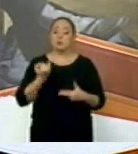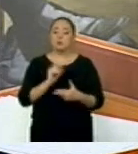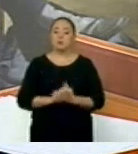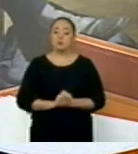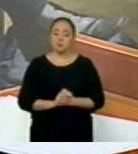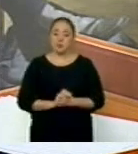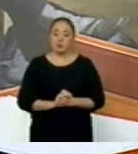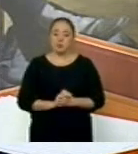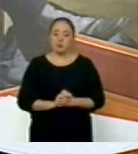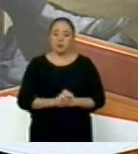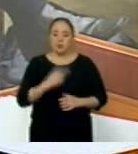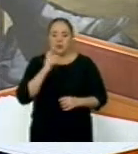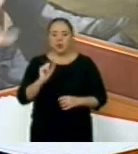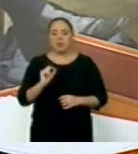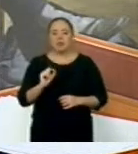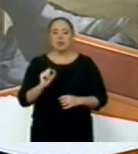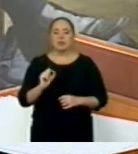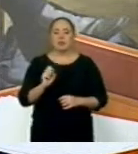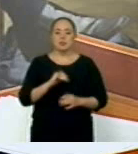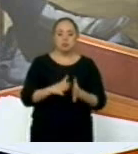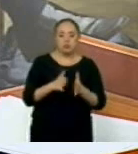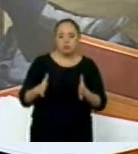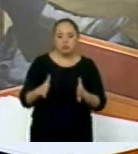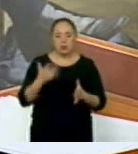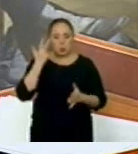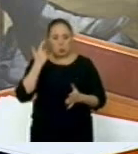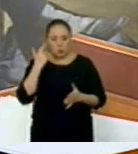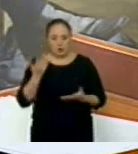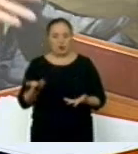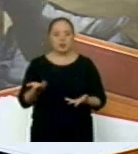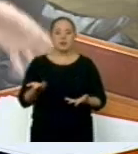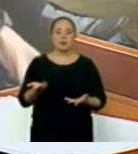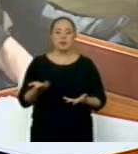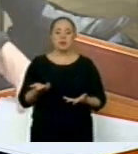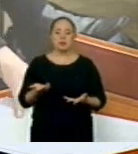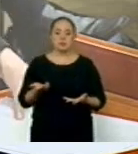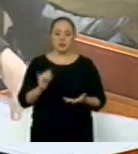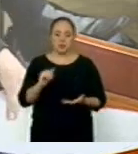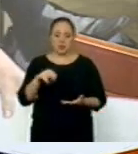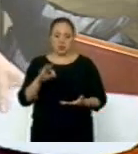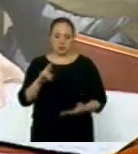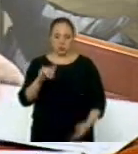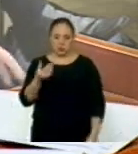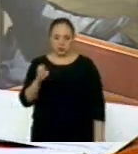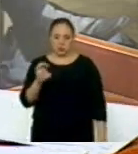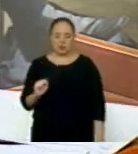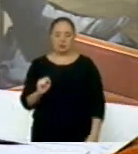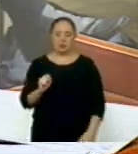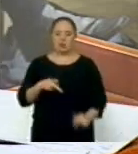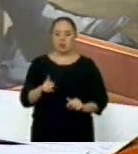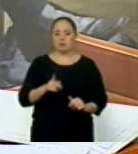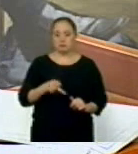circunstância de que em período de normalidade, ou seja, em que as instituições democráticas funcionam plenamente, não